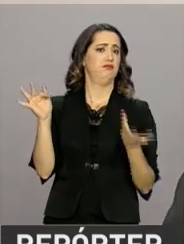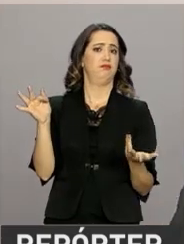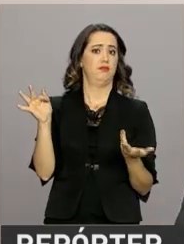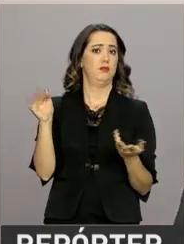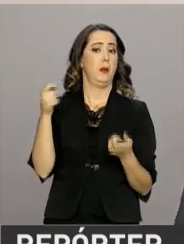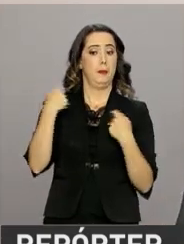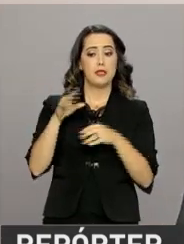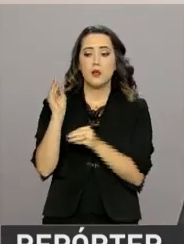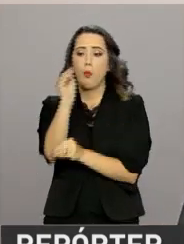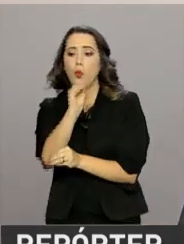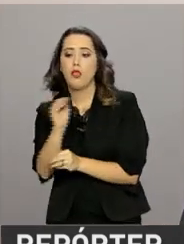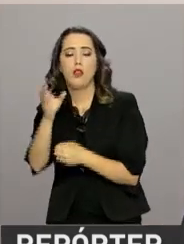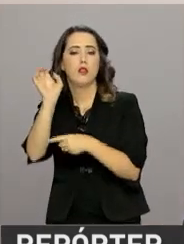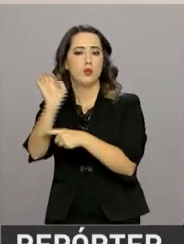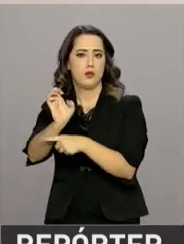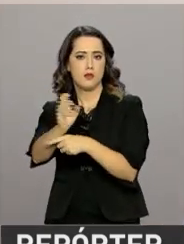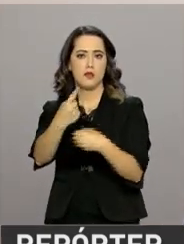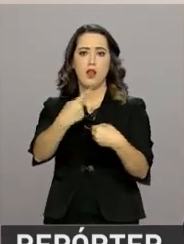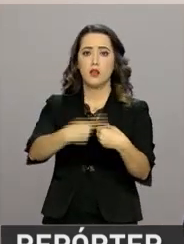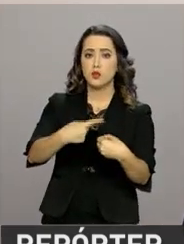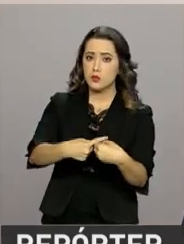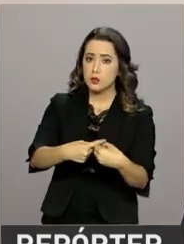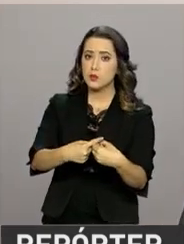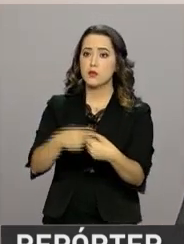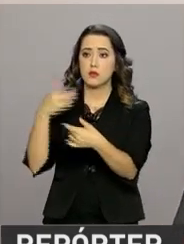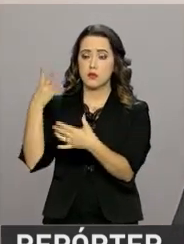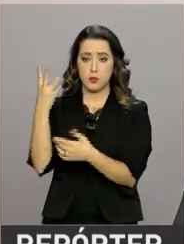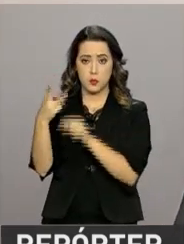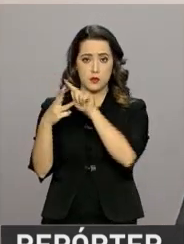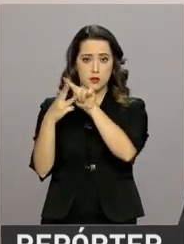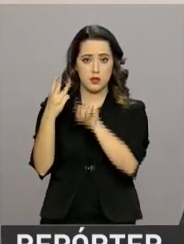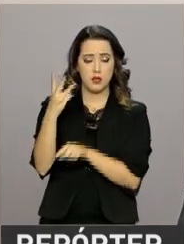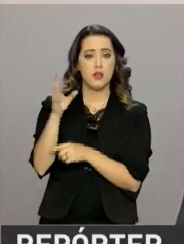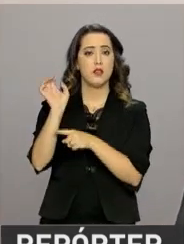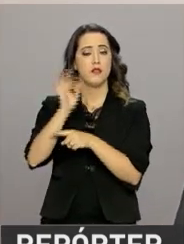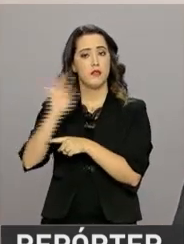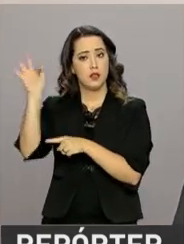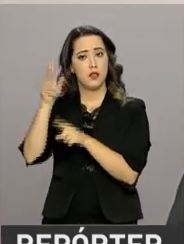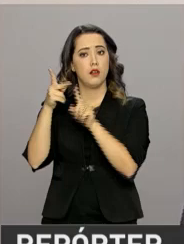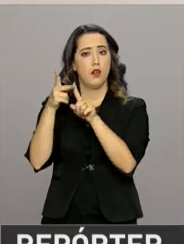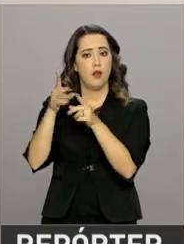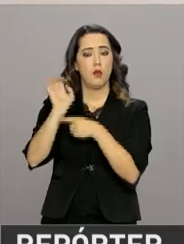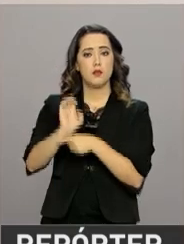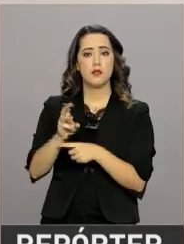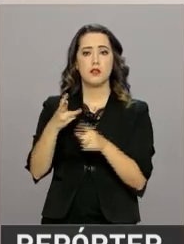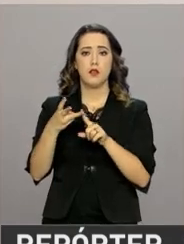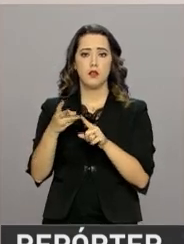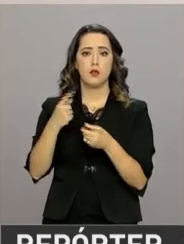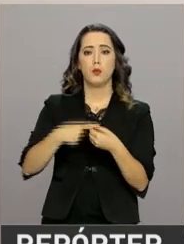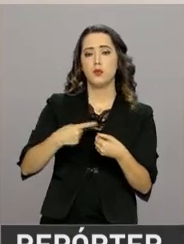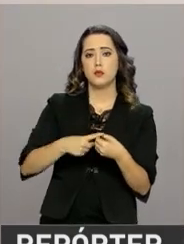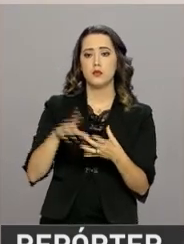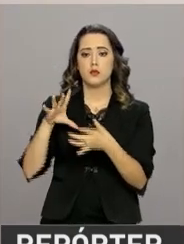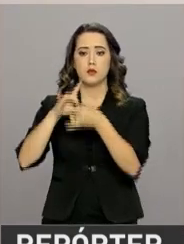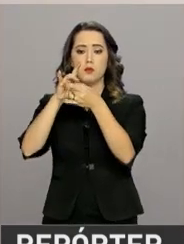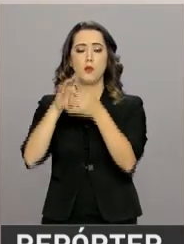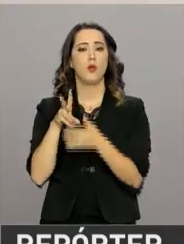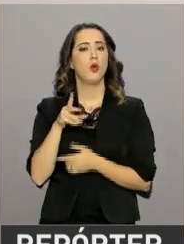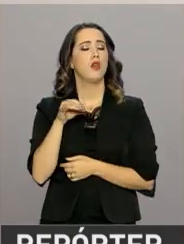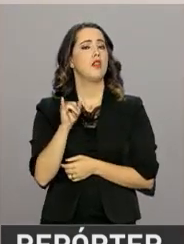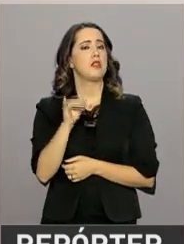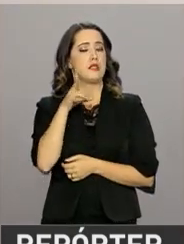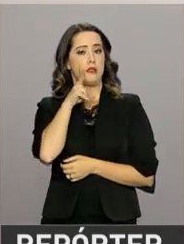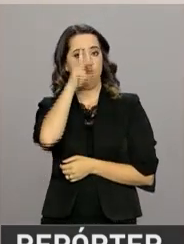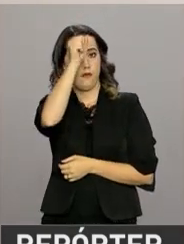os estados e os municípios e foi o que fizemos ao longo do tempo a união só será forte se